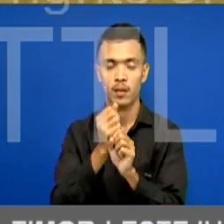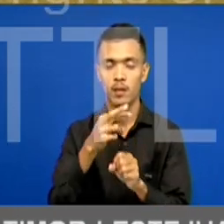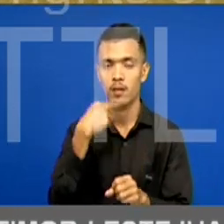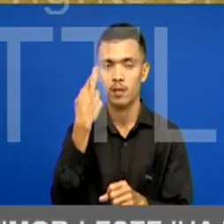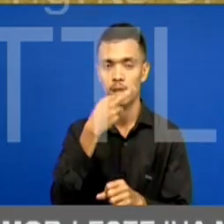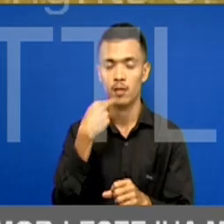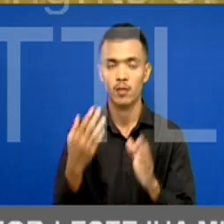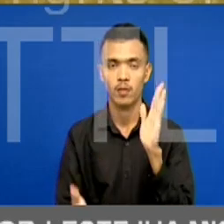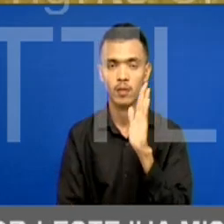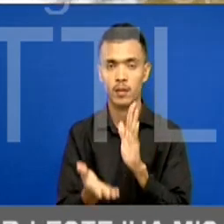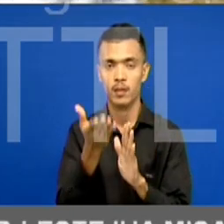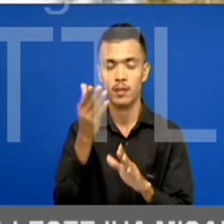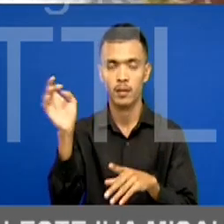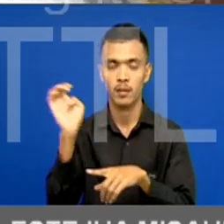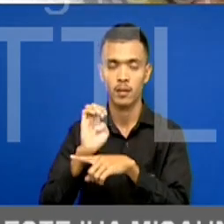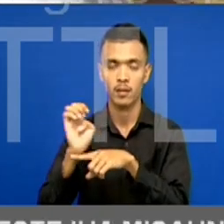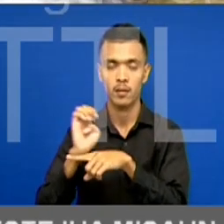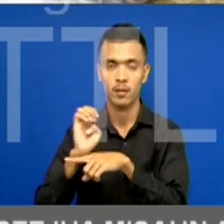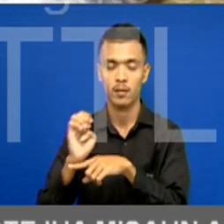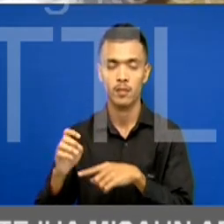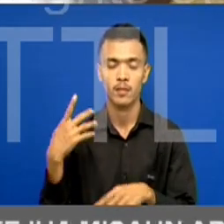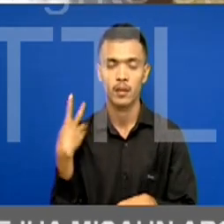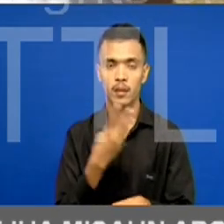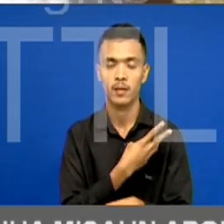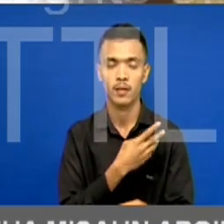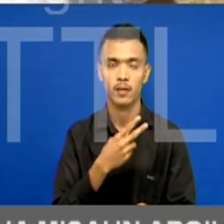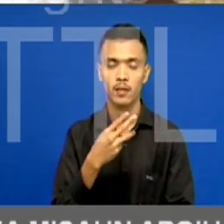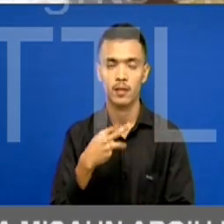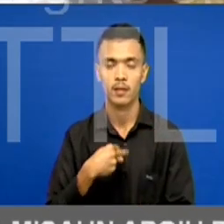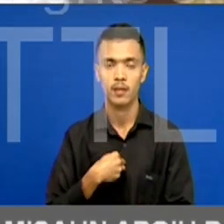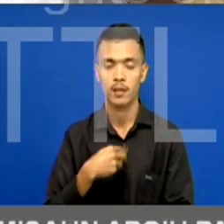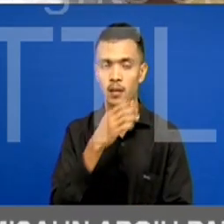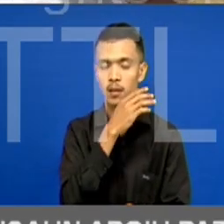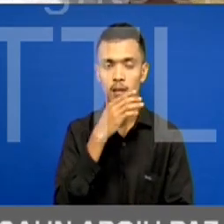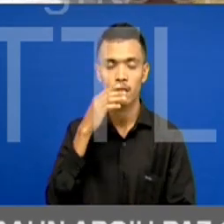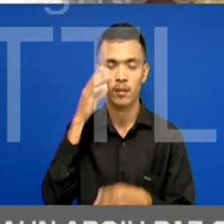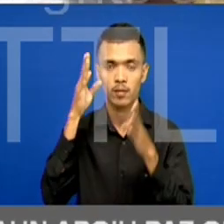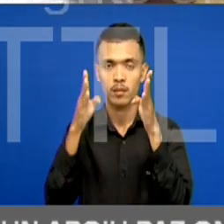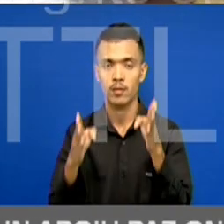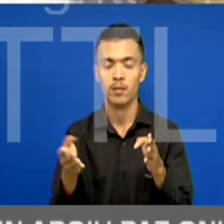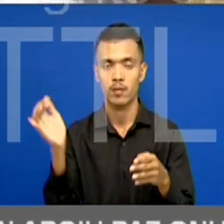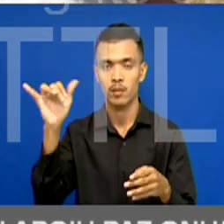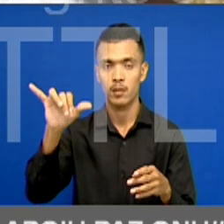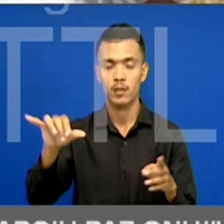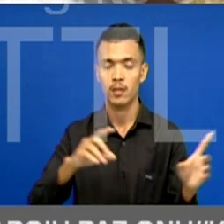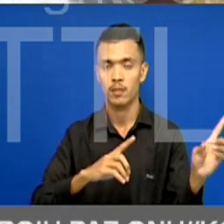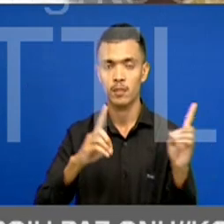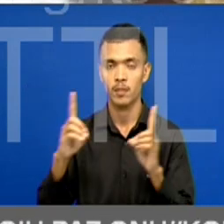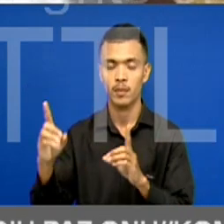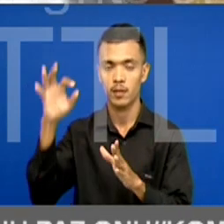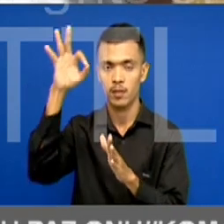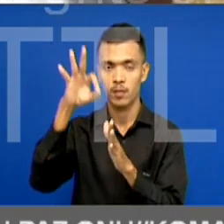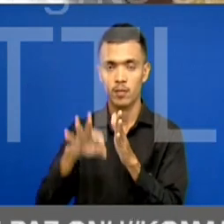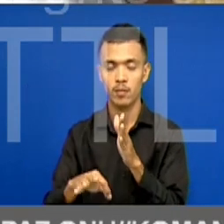e rendimento ekonomia. Etne agricultor sira ne implementa kuda hare na kroma